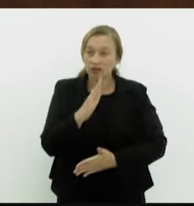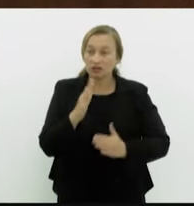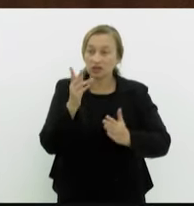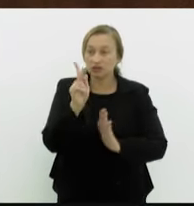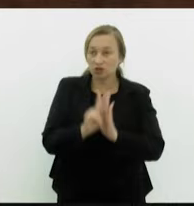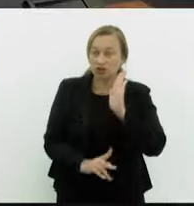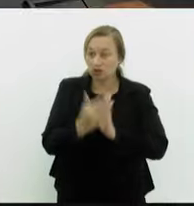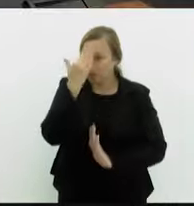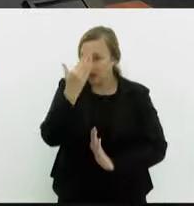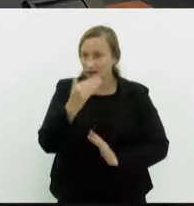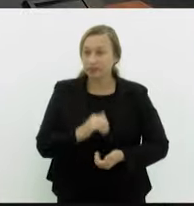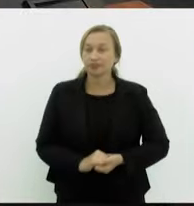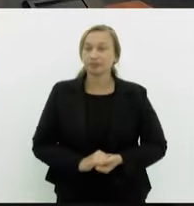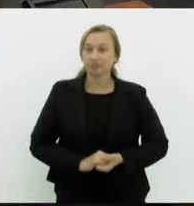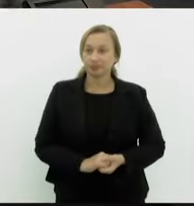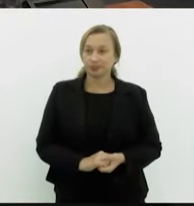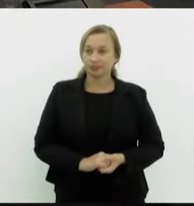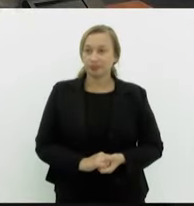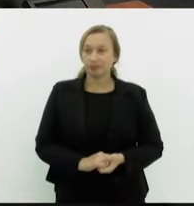Muito obrigado.